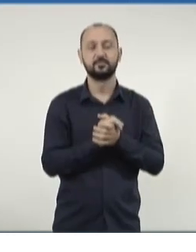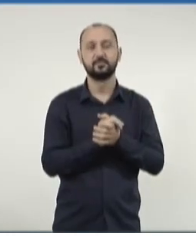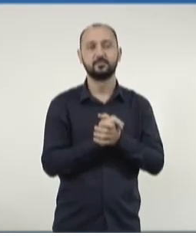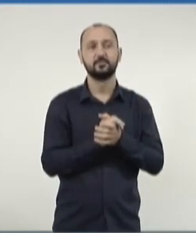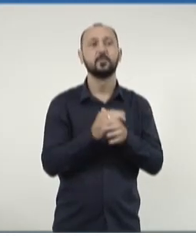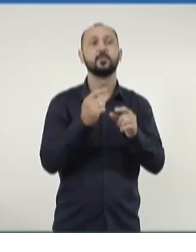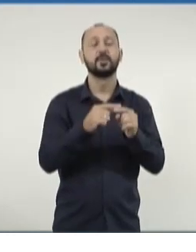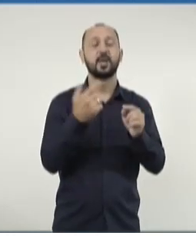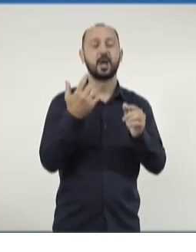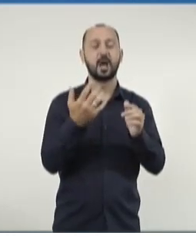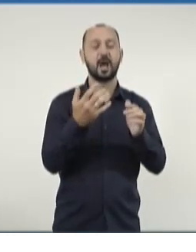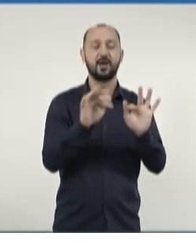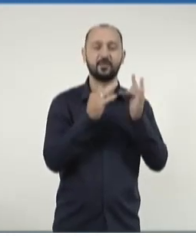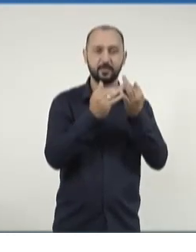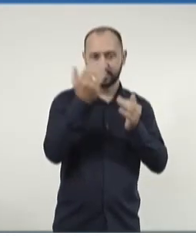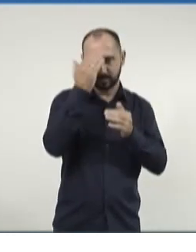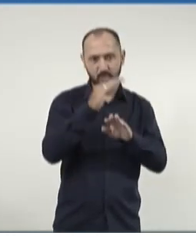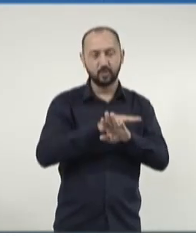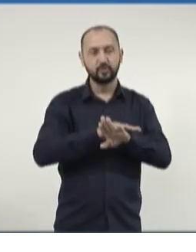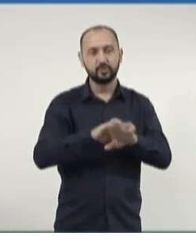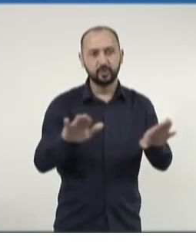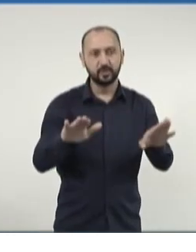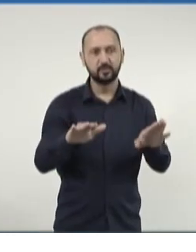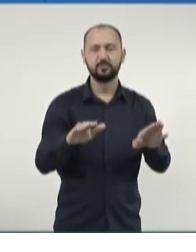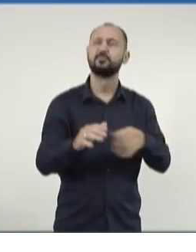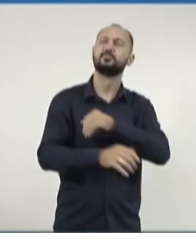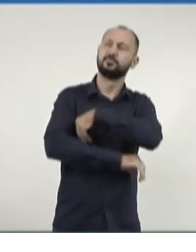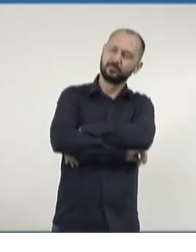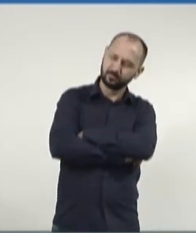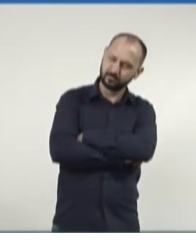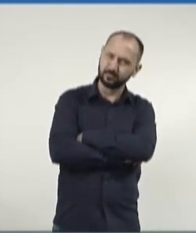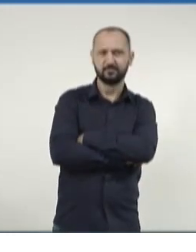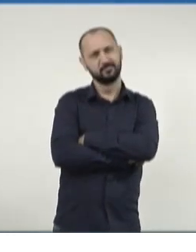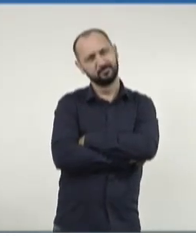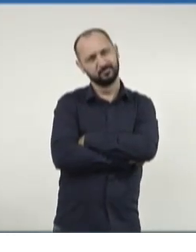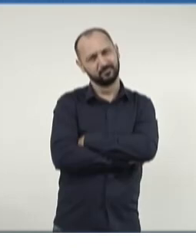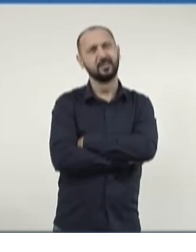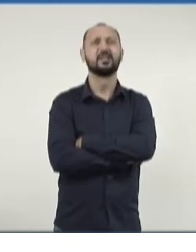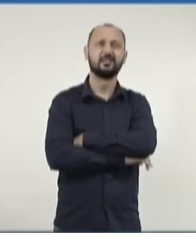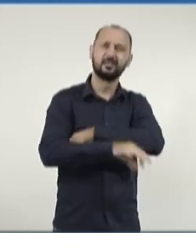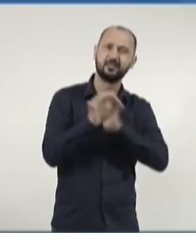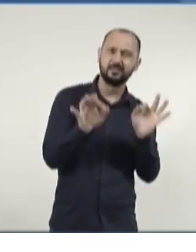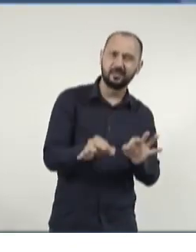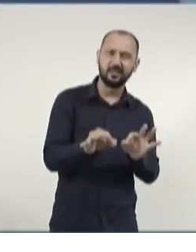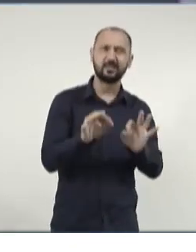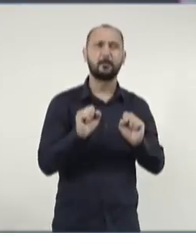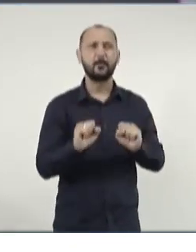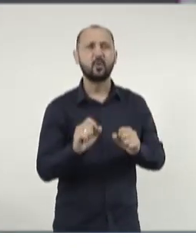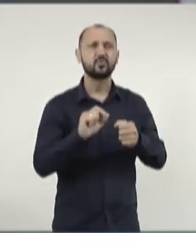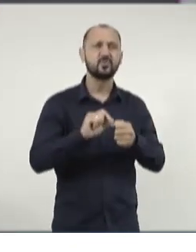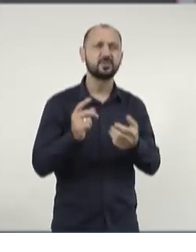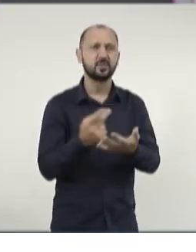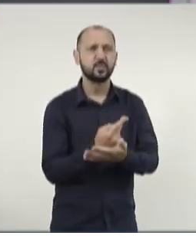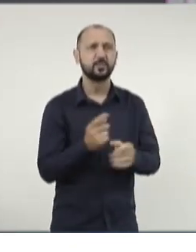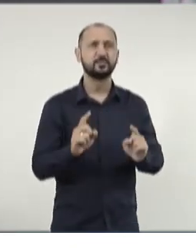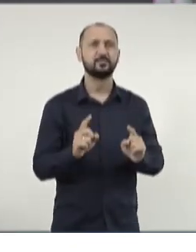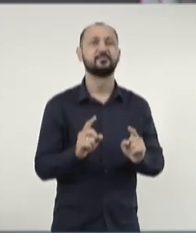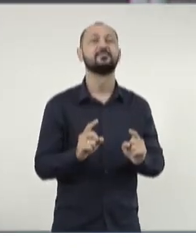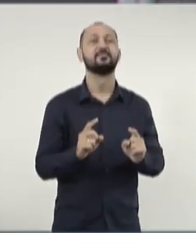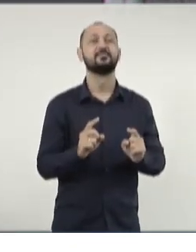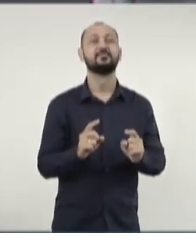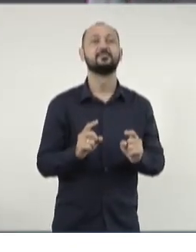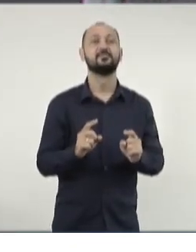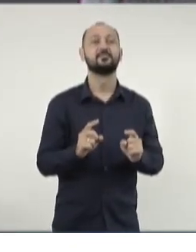a família entendeu, chega, isso, ela fica, será que isso está certo? Será que isso está errado? Será que eu posso fazer isso, né?